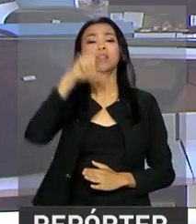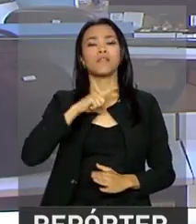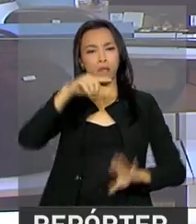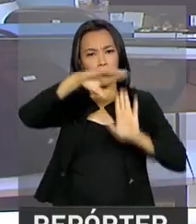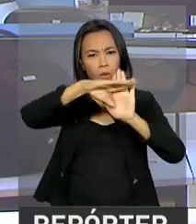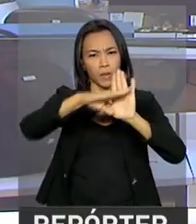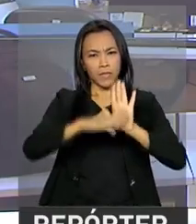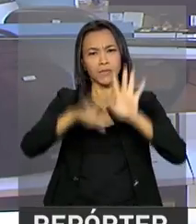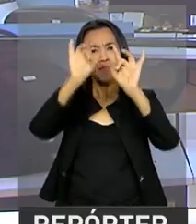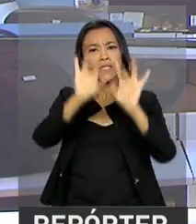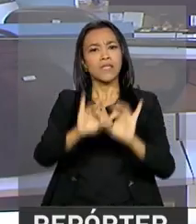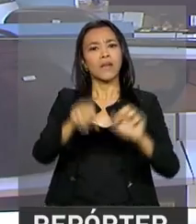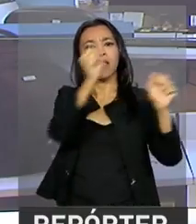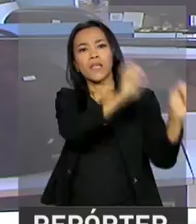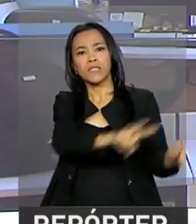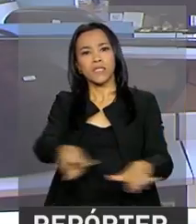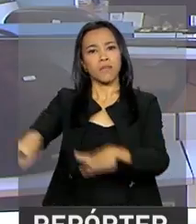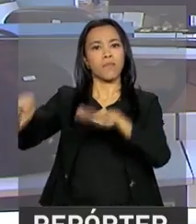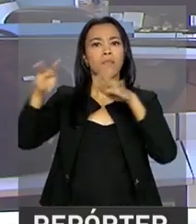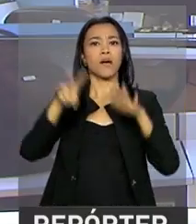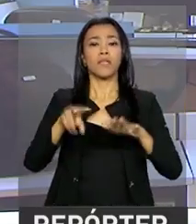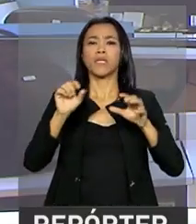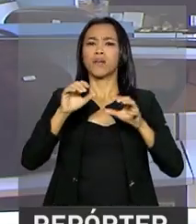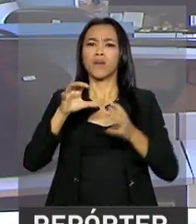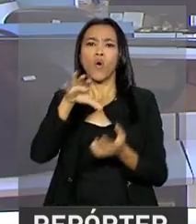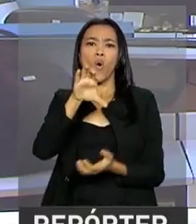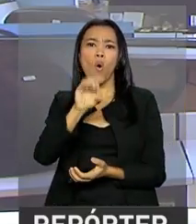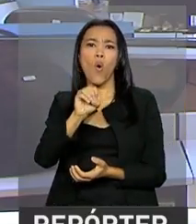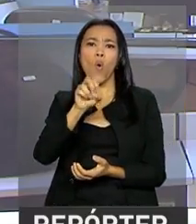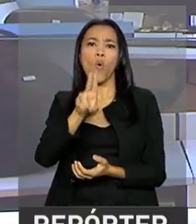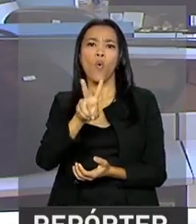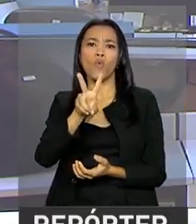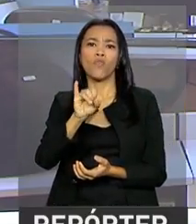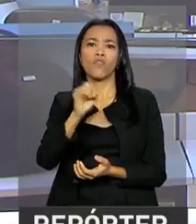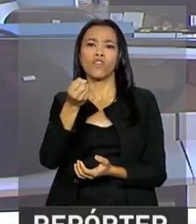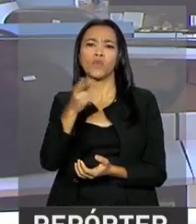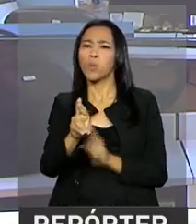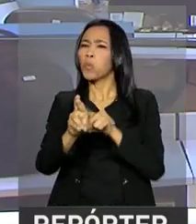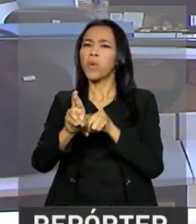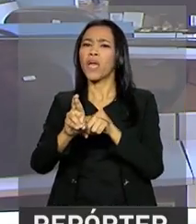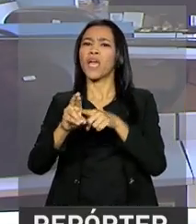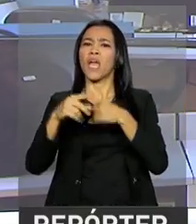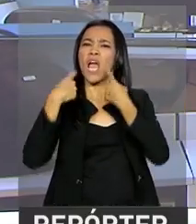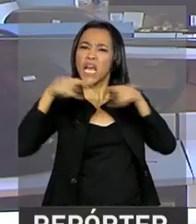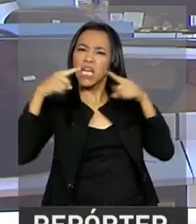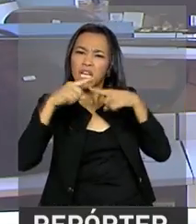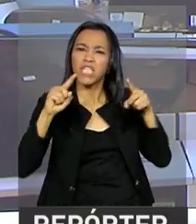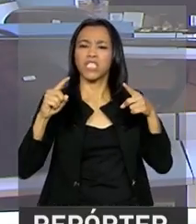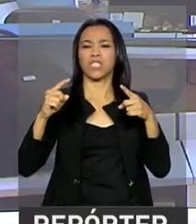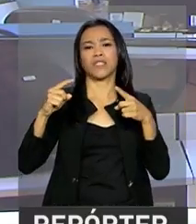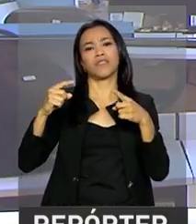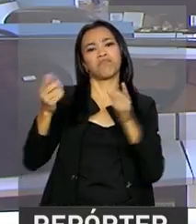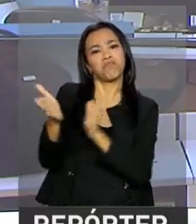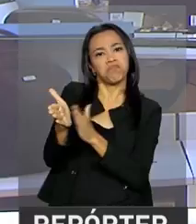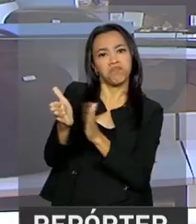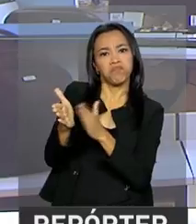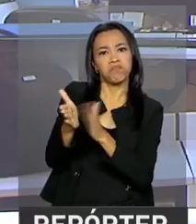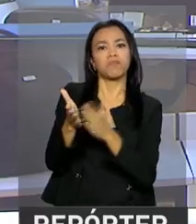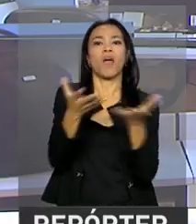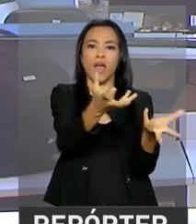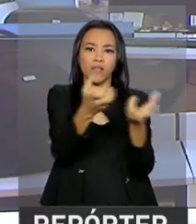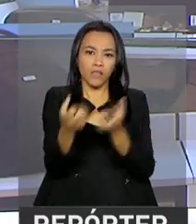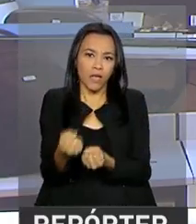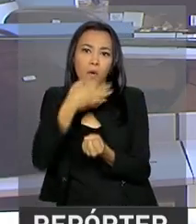especial na semana do Ouvidor a ouvidoria é um serviço que recebe sugestões críticas e elogios para